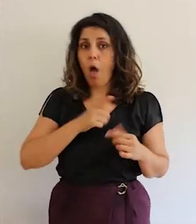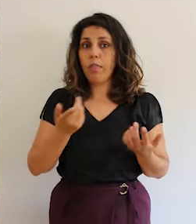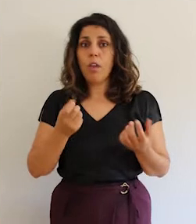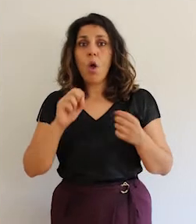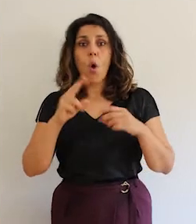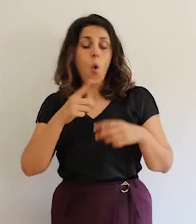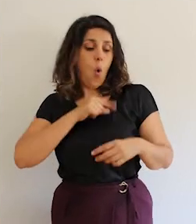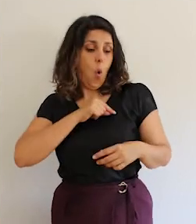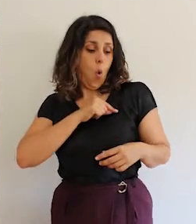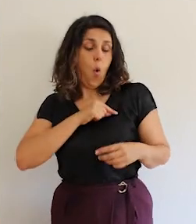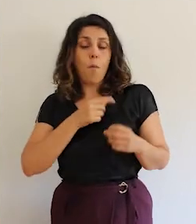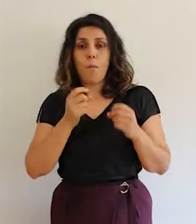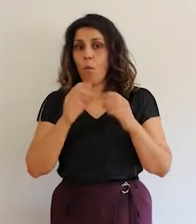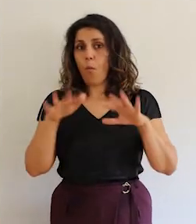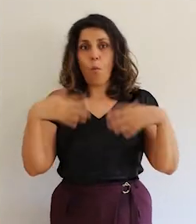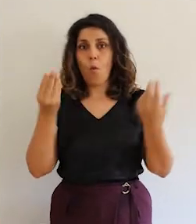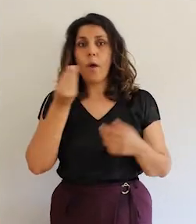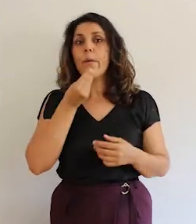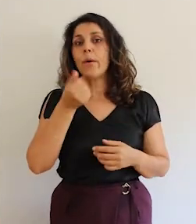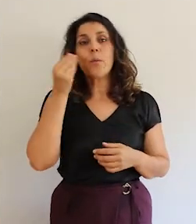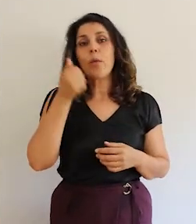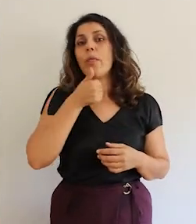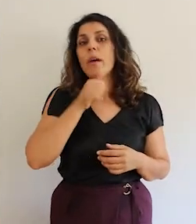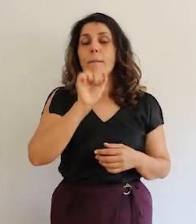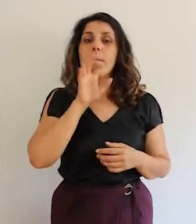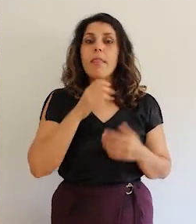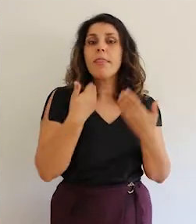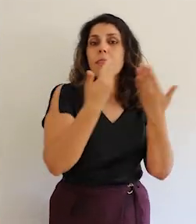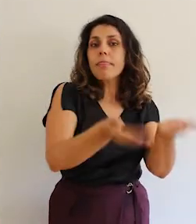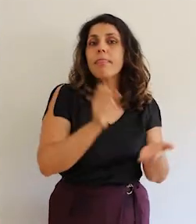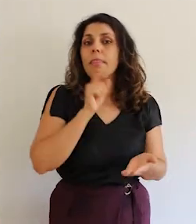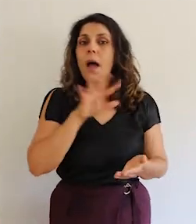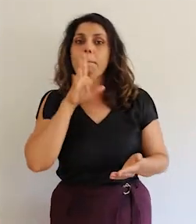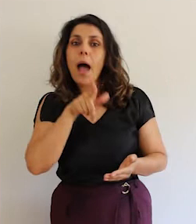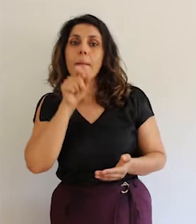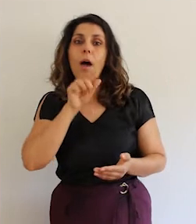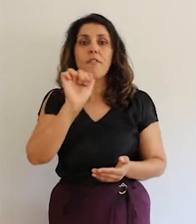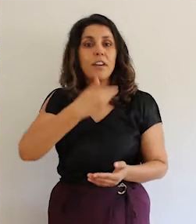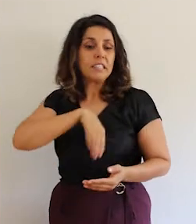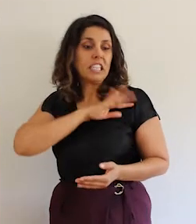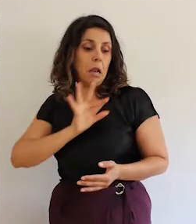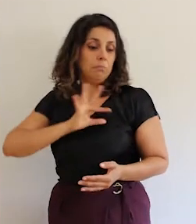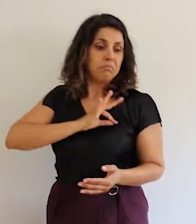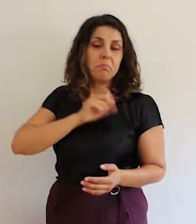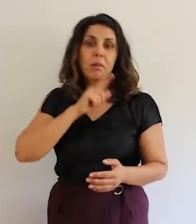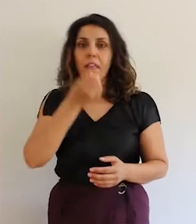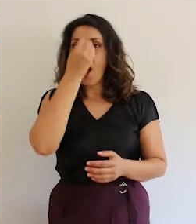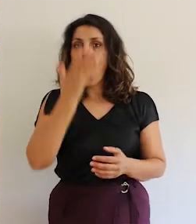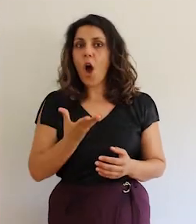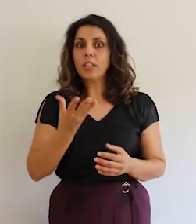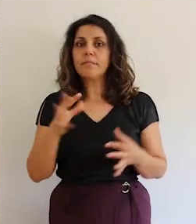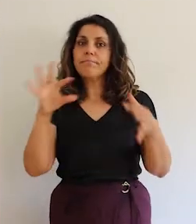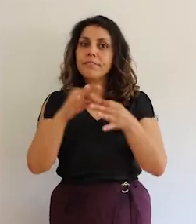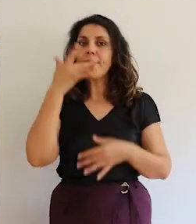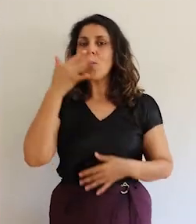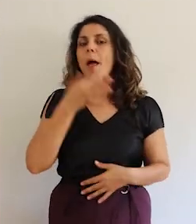trás e colocá-la na vossa roupa. Podem oferecê-la à mãe, podem andar vocês a prender o vosso chale e têm